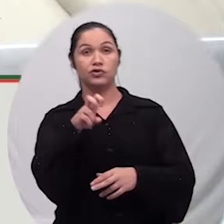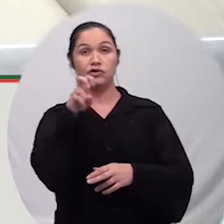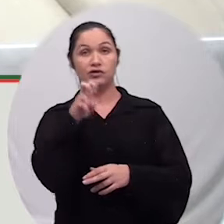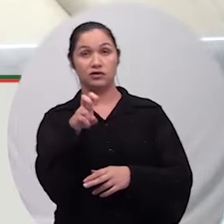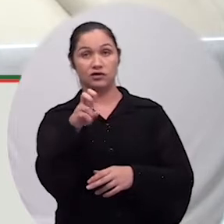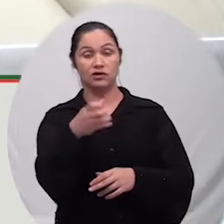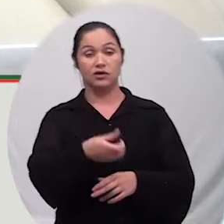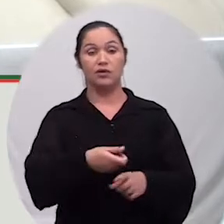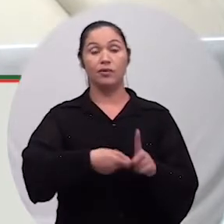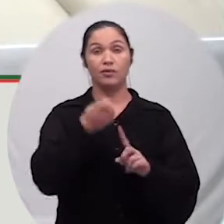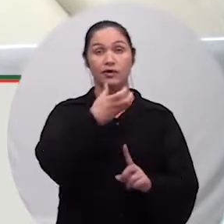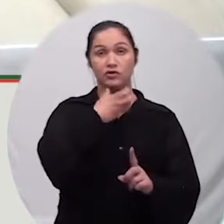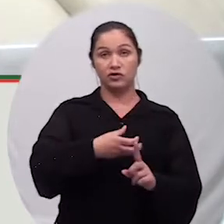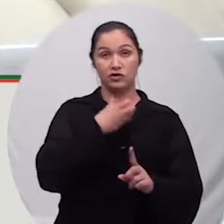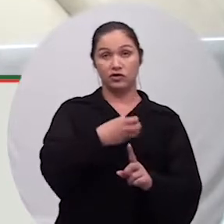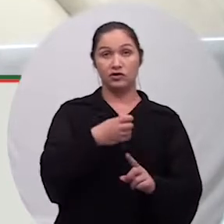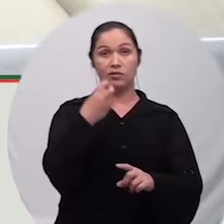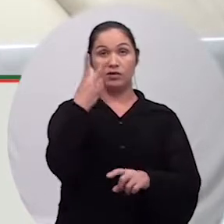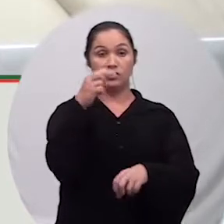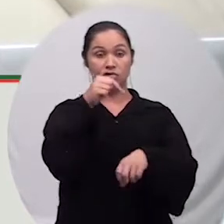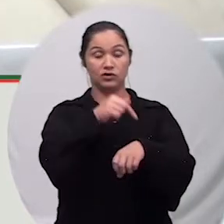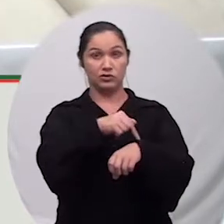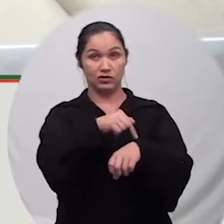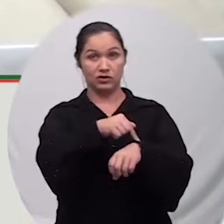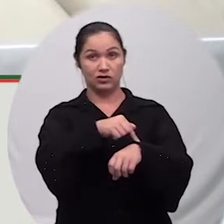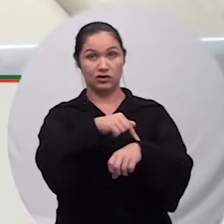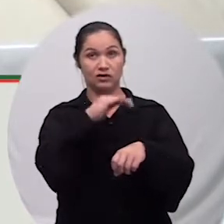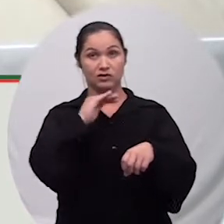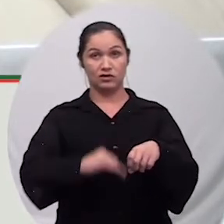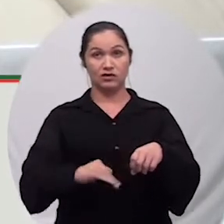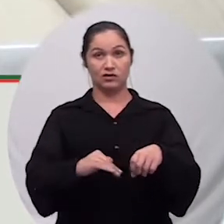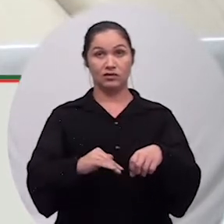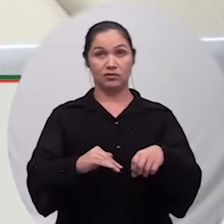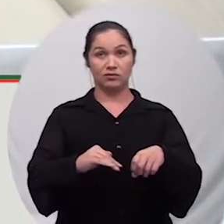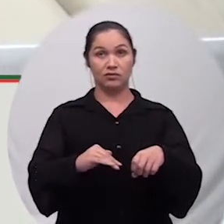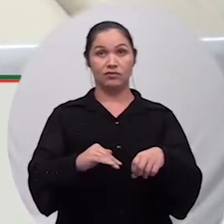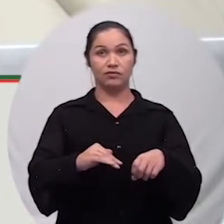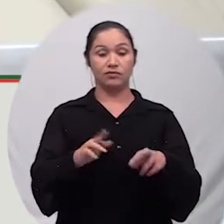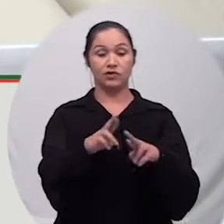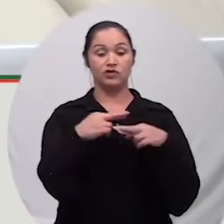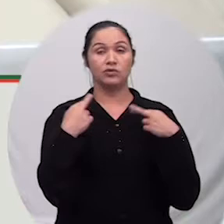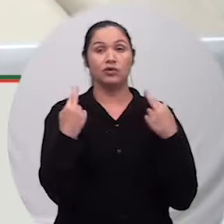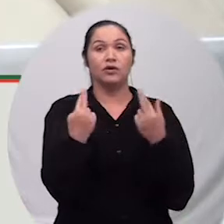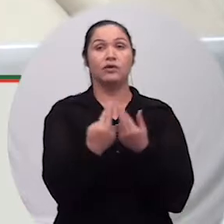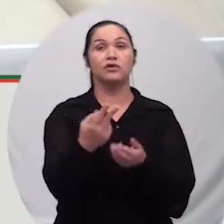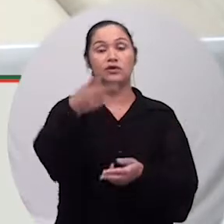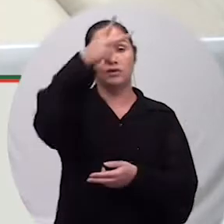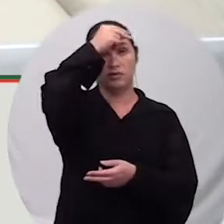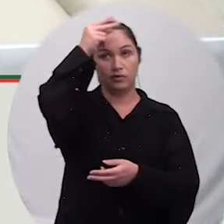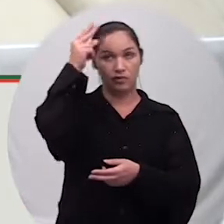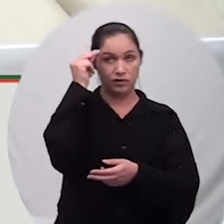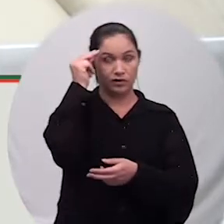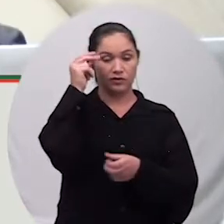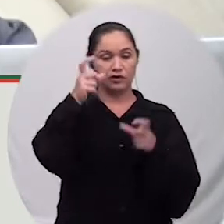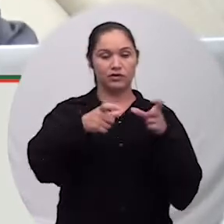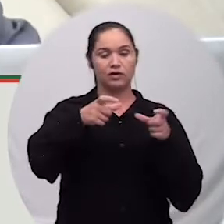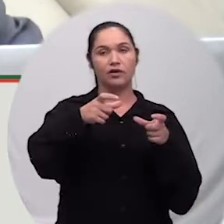às 14 horas, no Paço Municipal, na Sala de Atos, com o prefeito municipal.